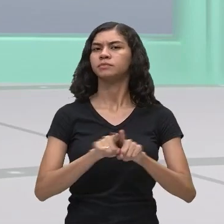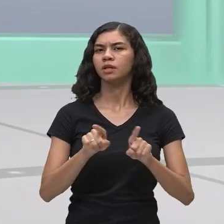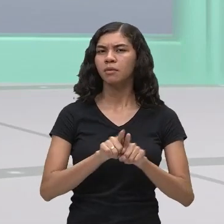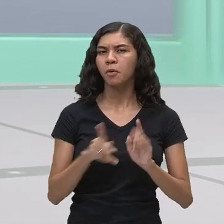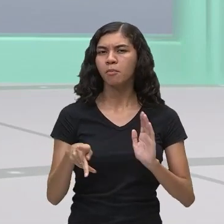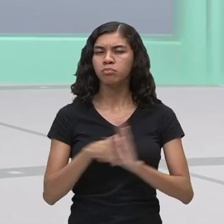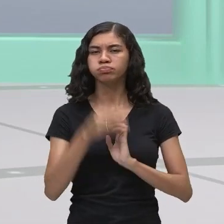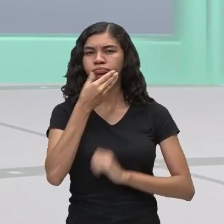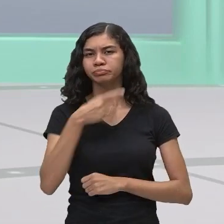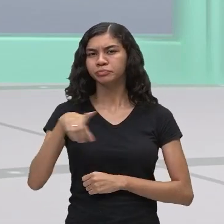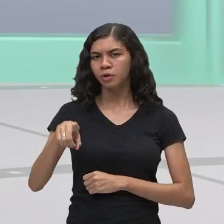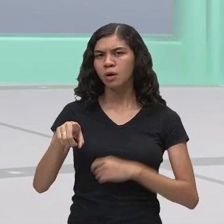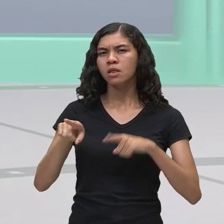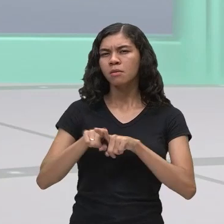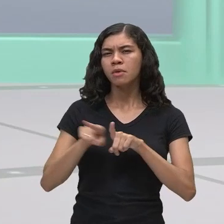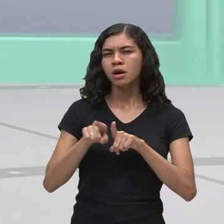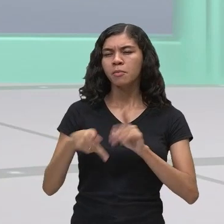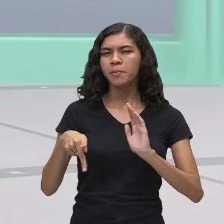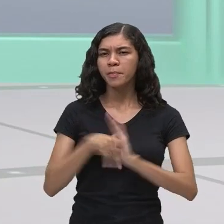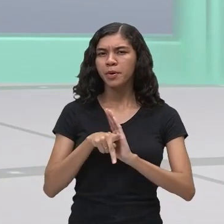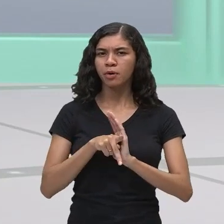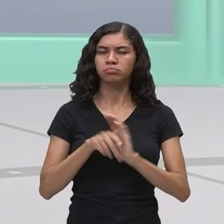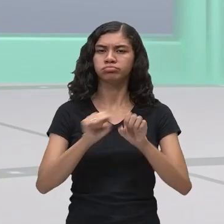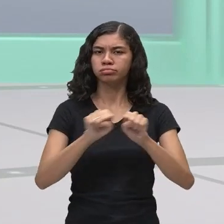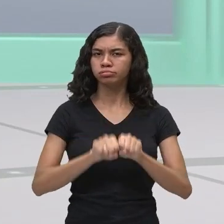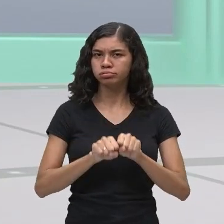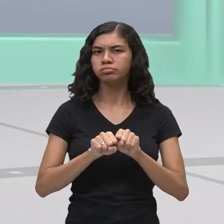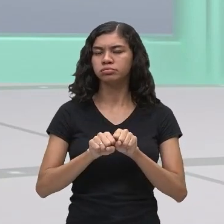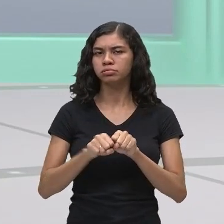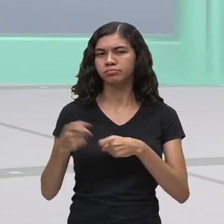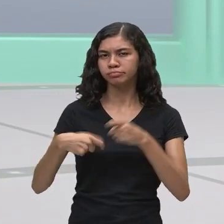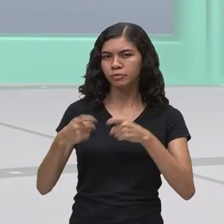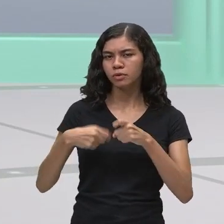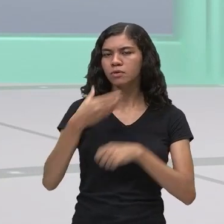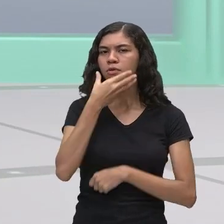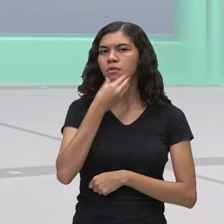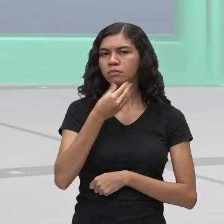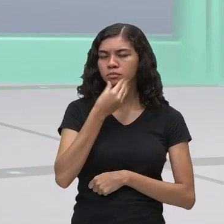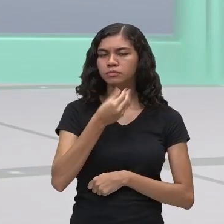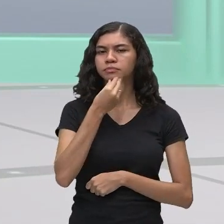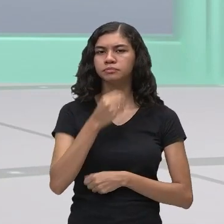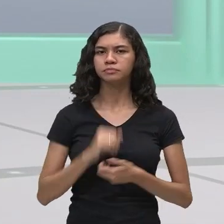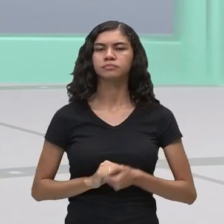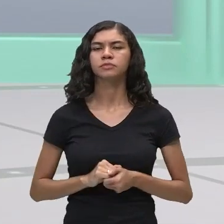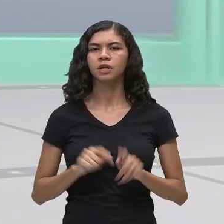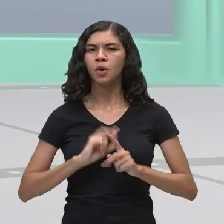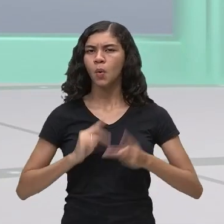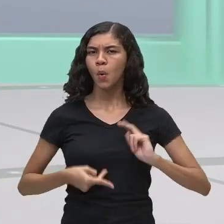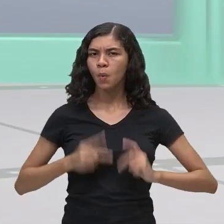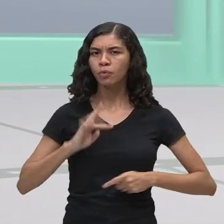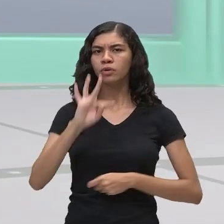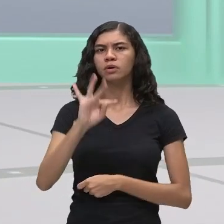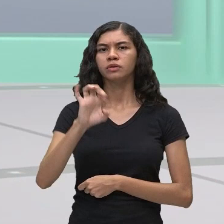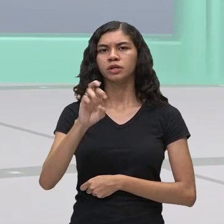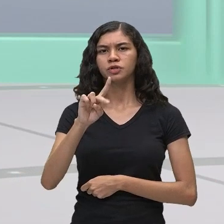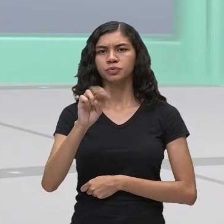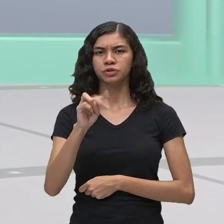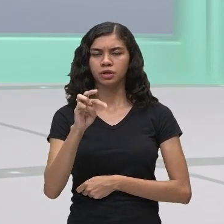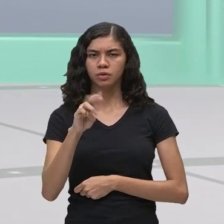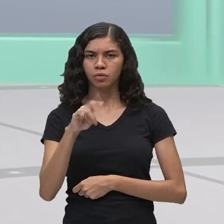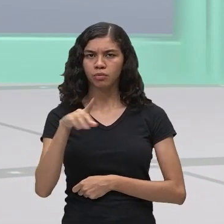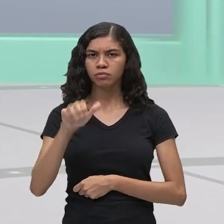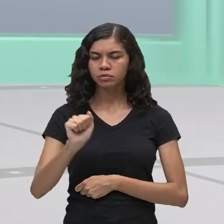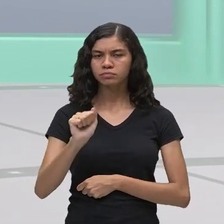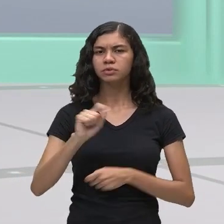testículos, que são as glândulas presentes no sistema reprodutor masculino, que produzem o hormônio masculino testosterona e também produzem